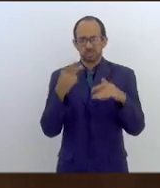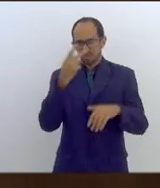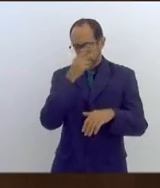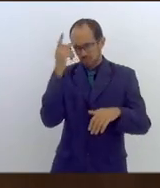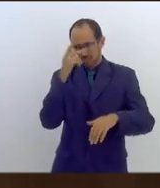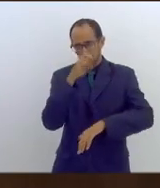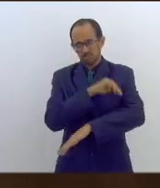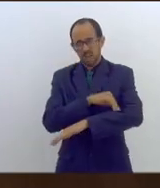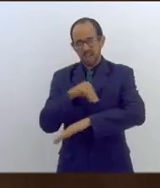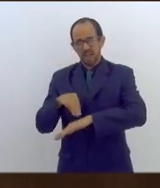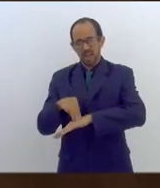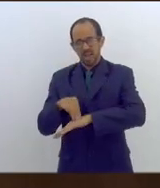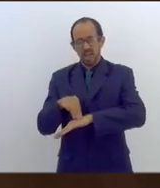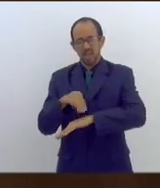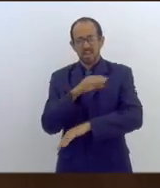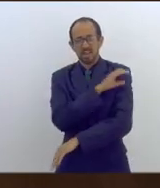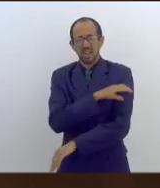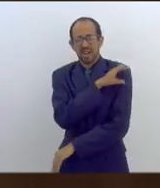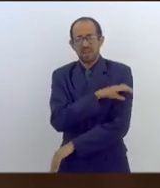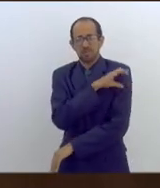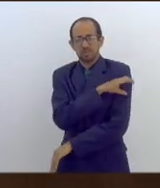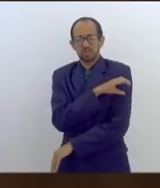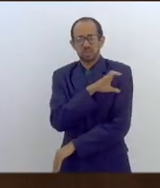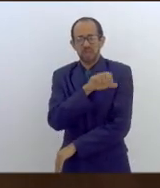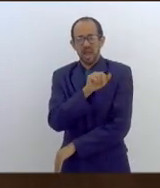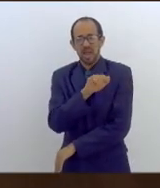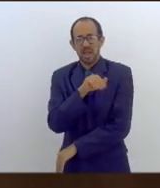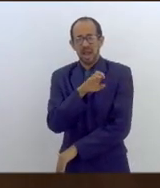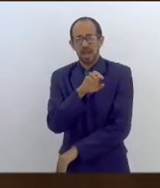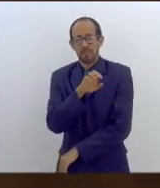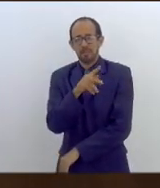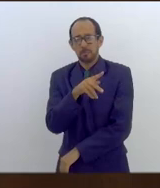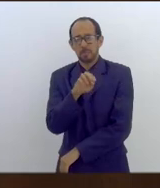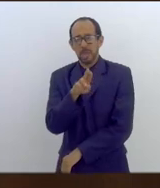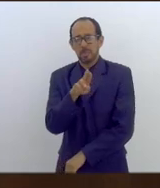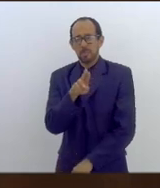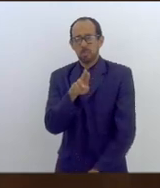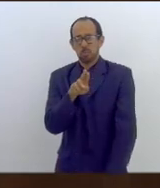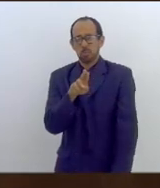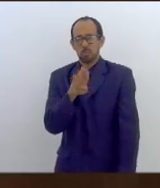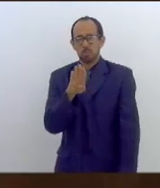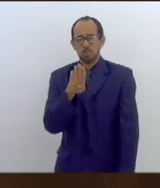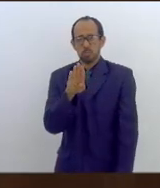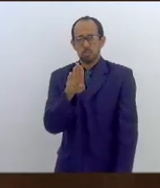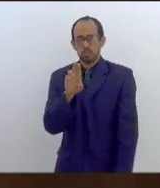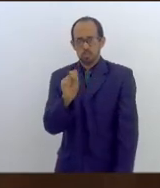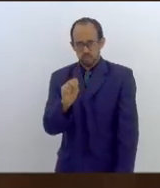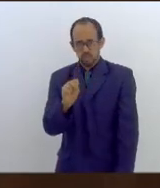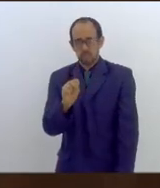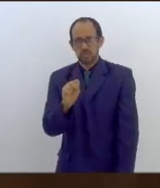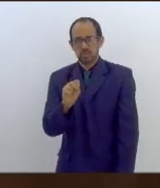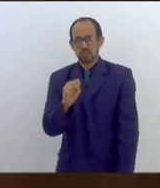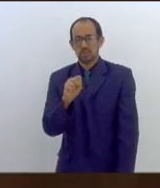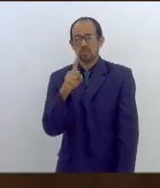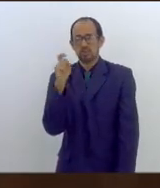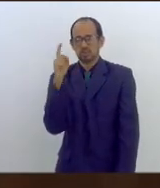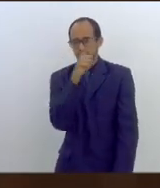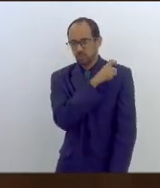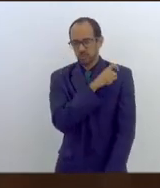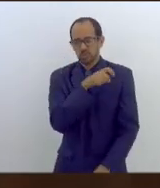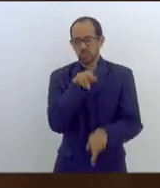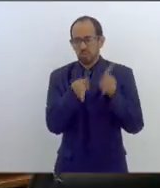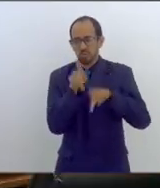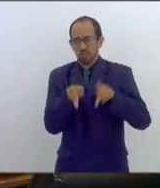em Campos, em Carapebus. Então, há uma situação de muita dificuldade da